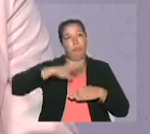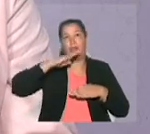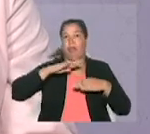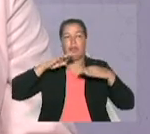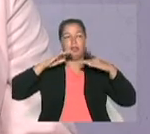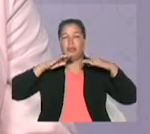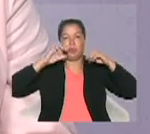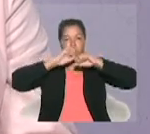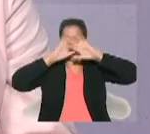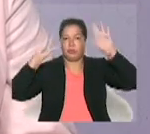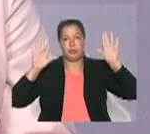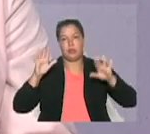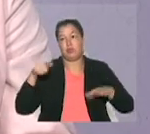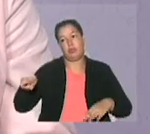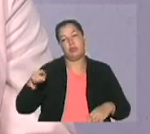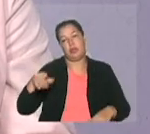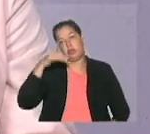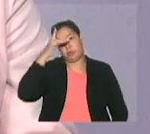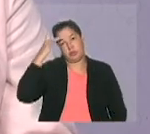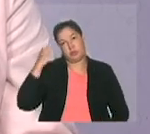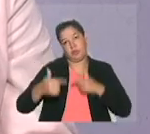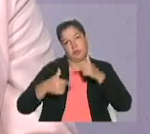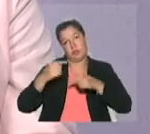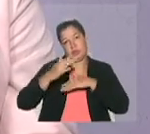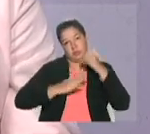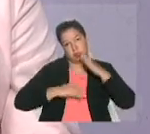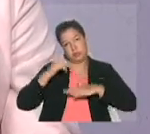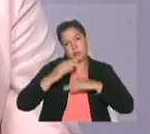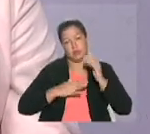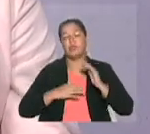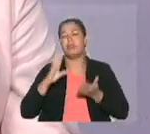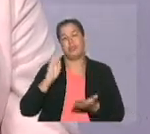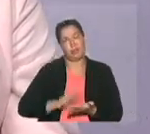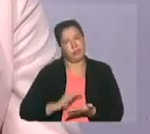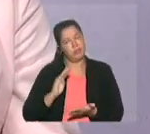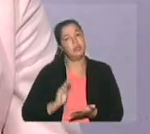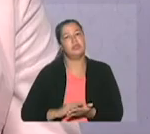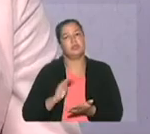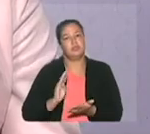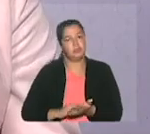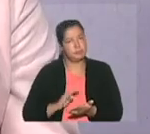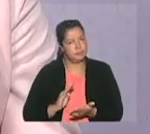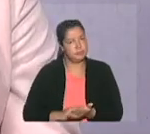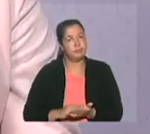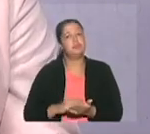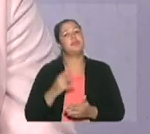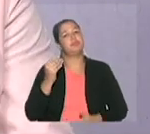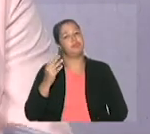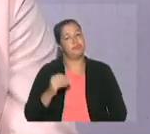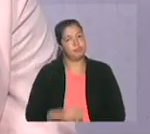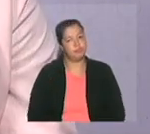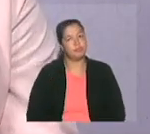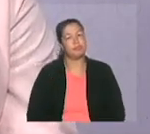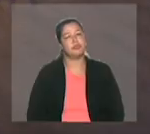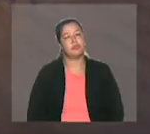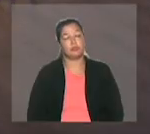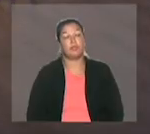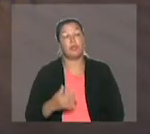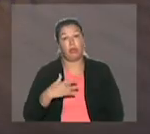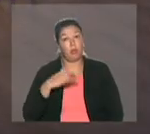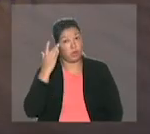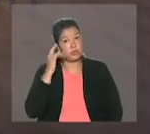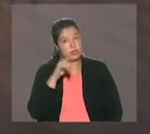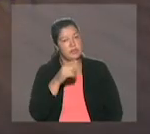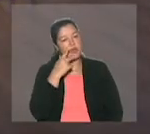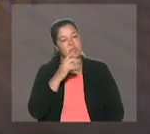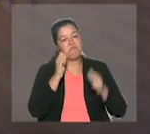passa da compreensão dos profissionais, né? Eu acho que falta muito isso ali eu dentro. Eu acho que você tocou num ponto